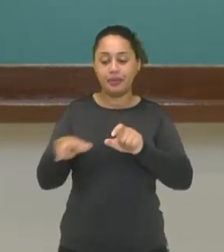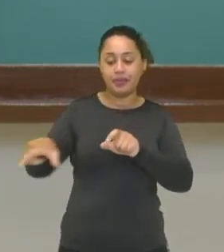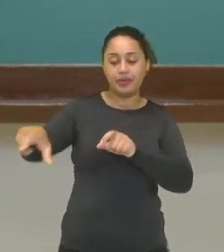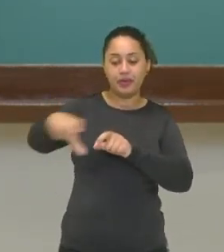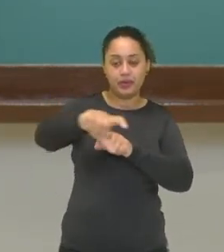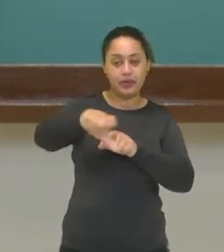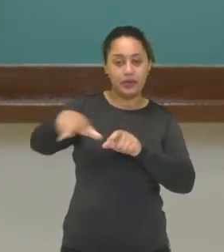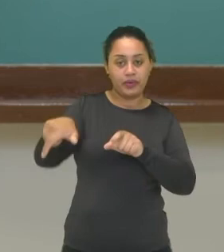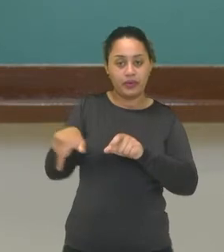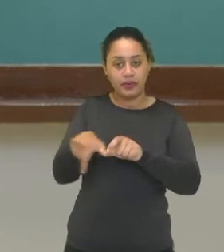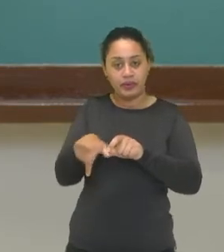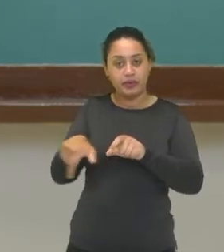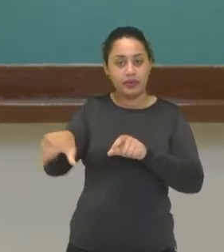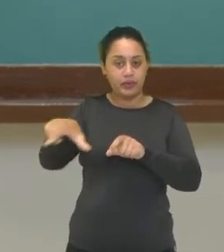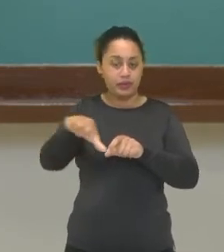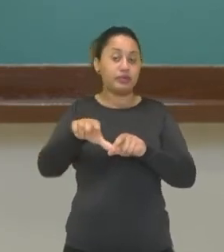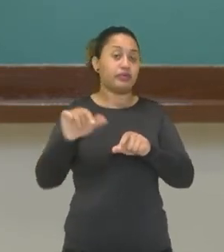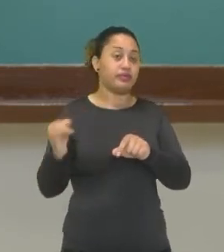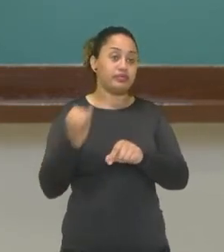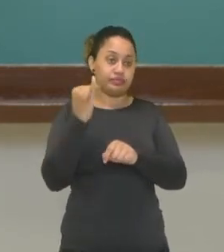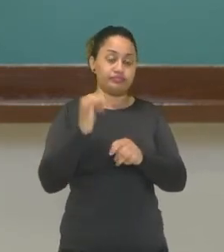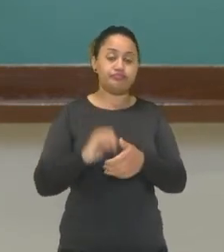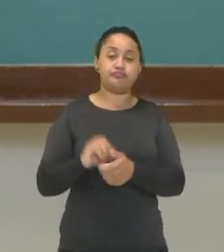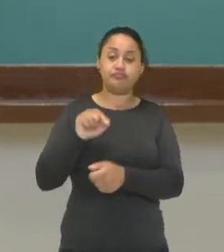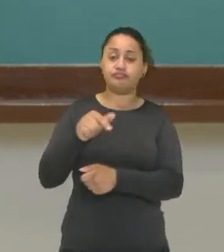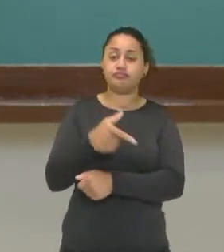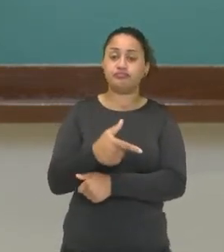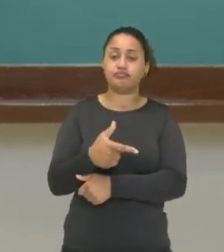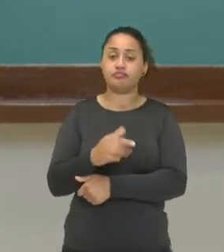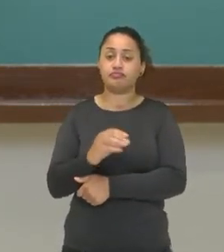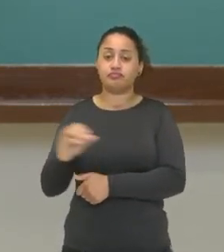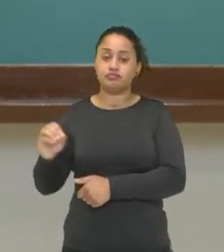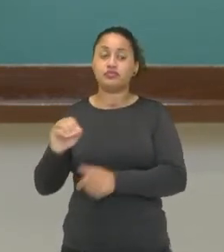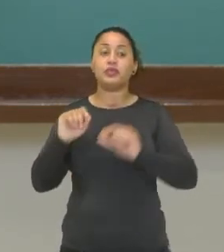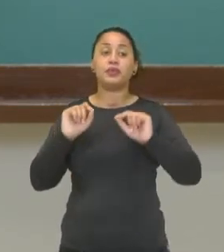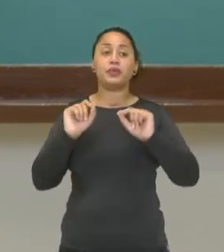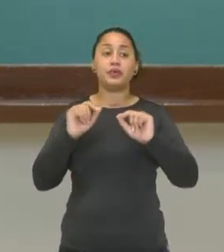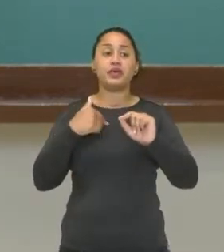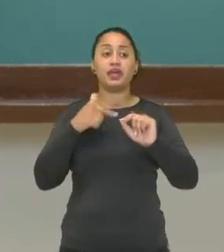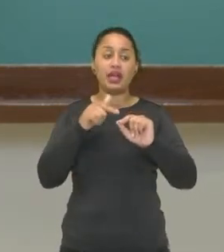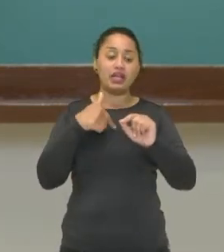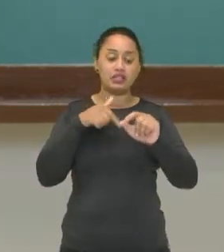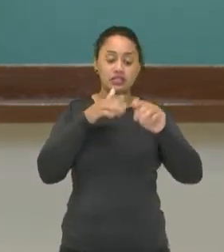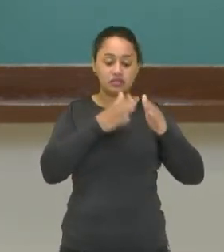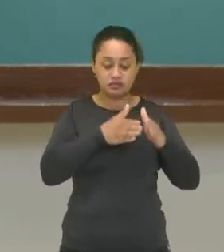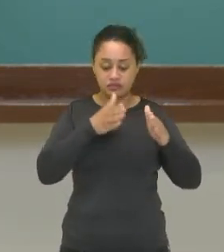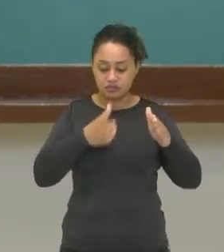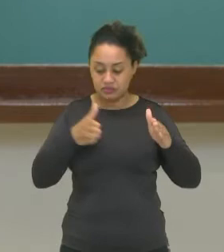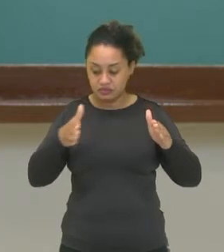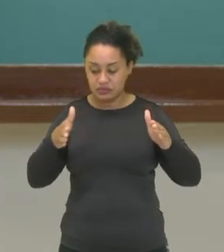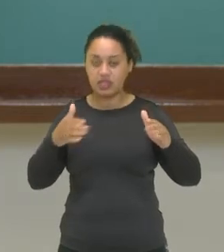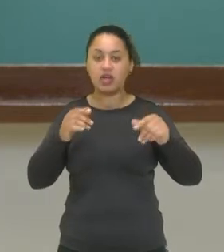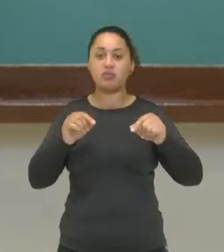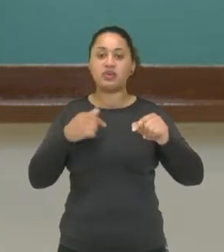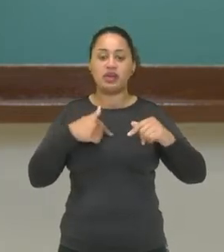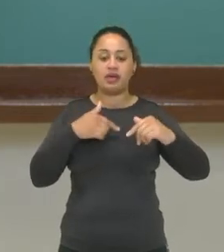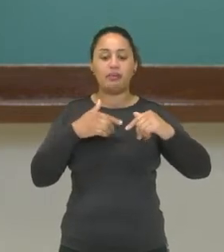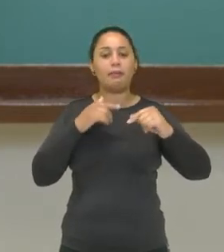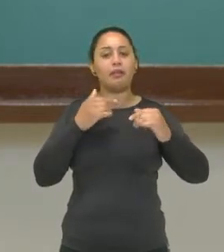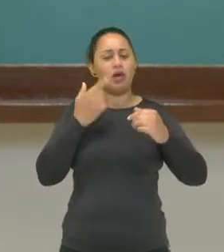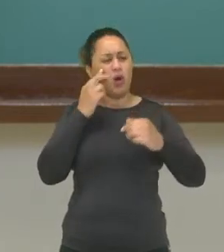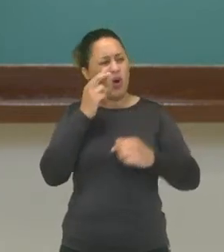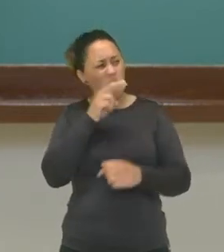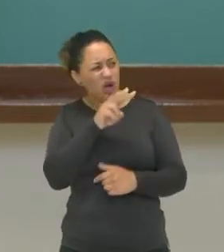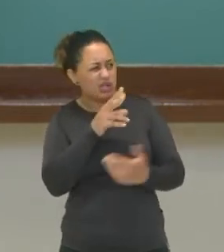A prova dos 200 metros é uma das provas em que os atletas largam em posições diferentes. Quando a gente olha,